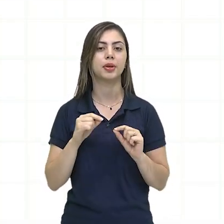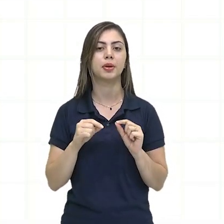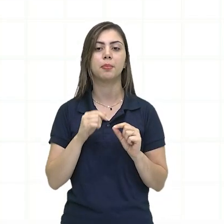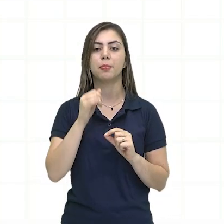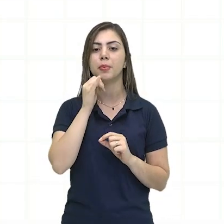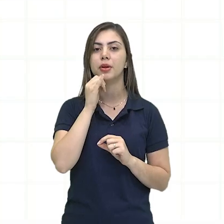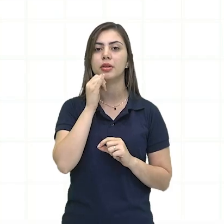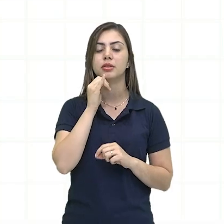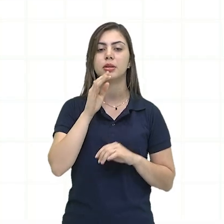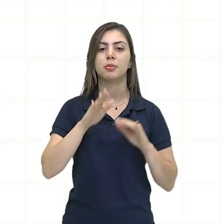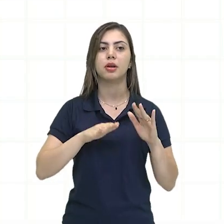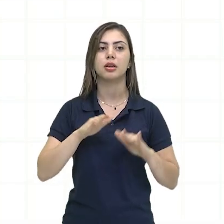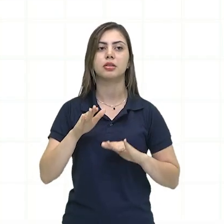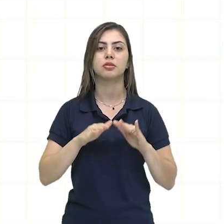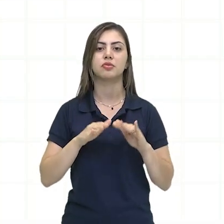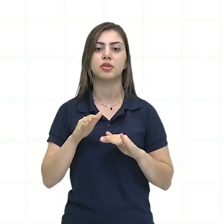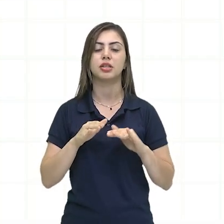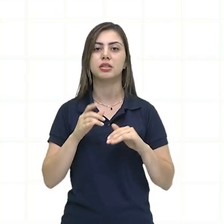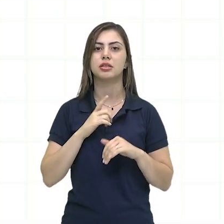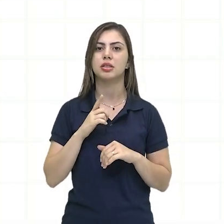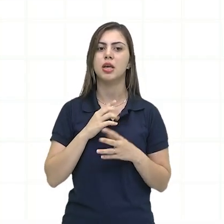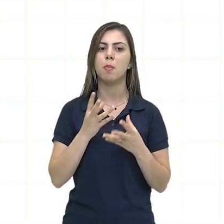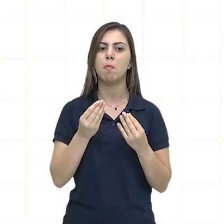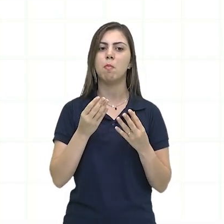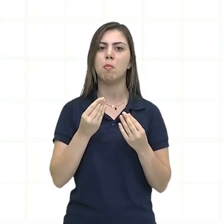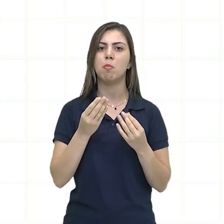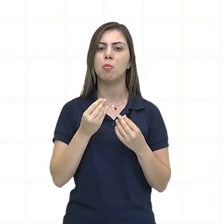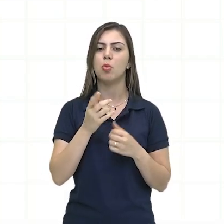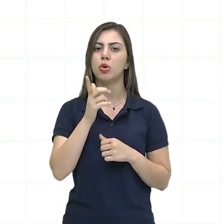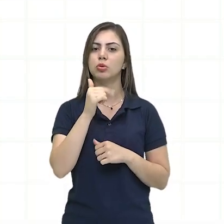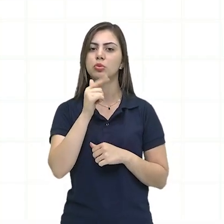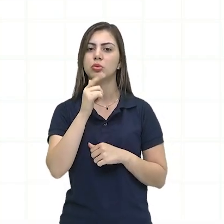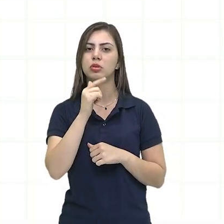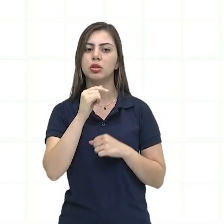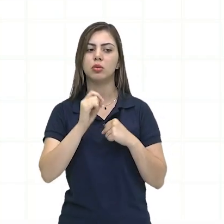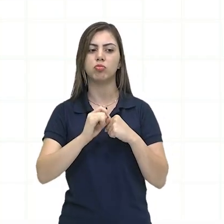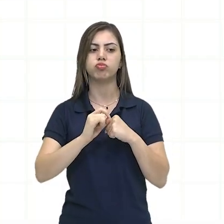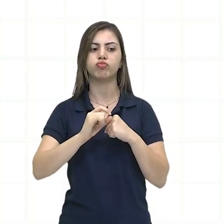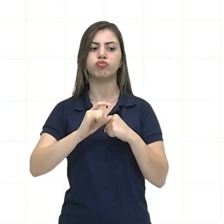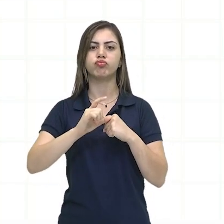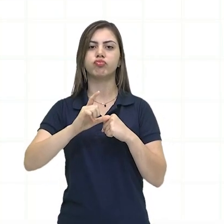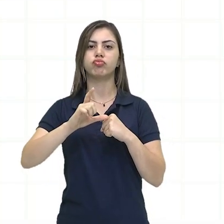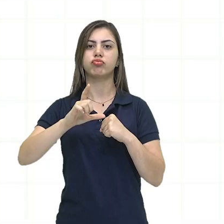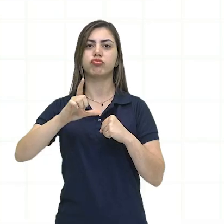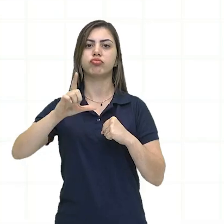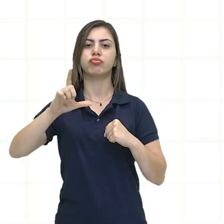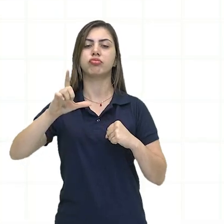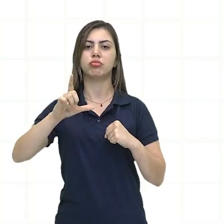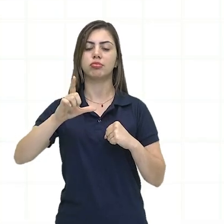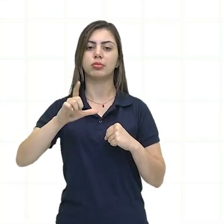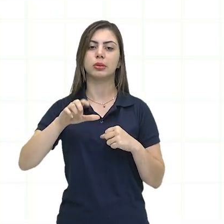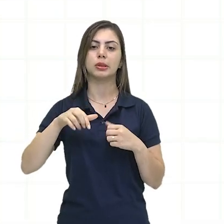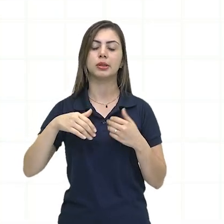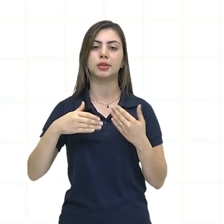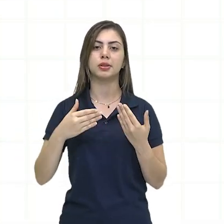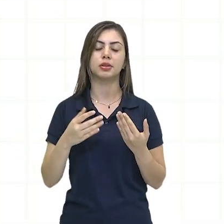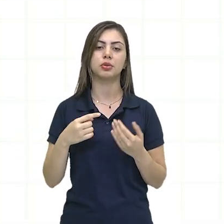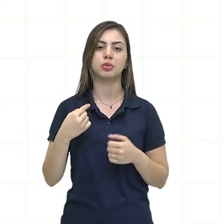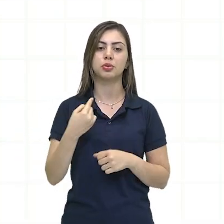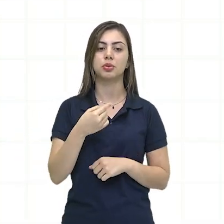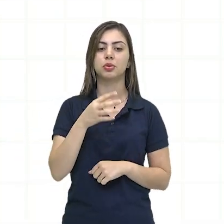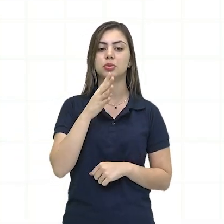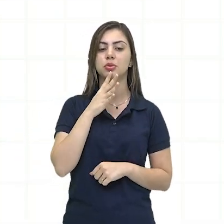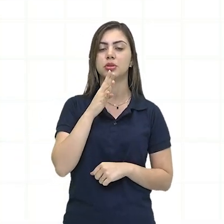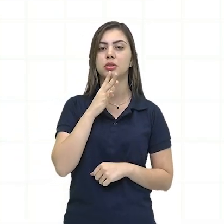um excesso de produção desse líquido sinovial. E aí é o que nós conhecemos